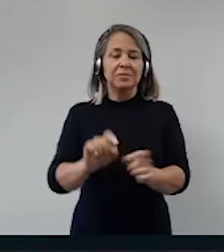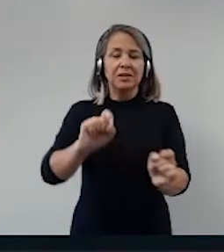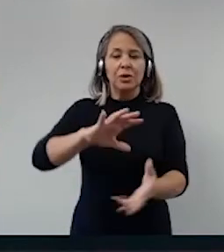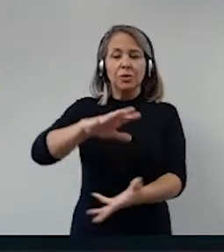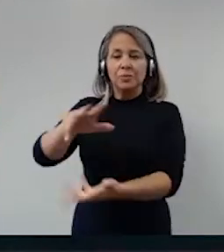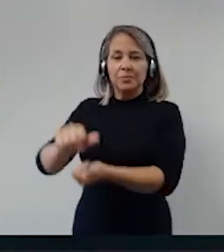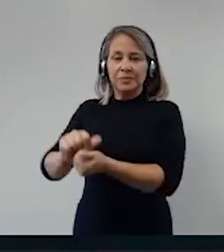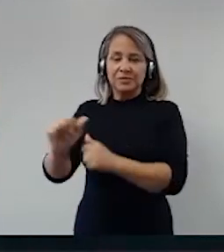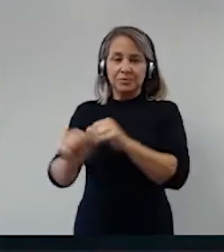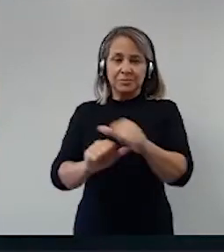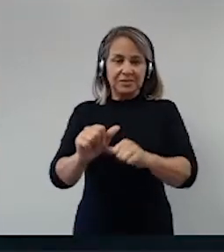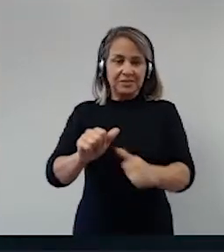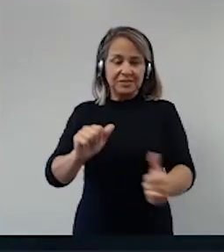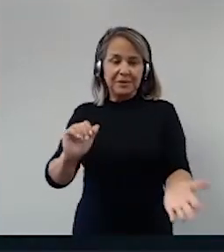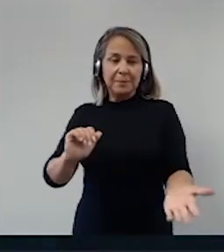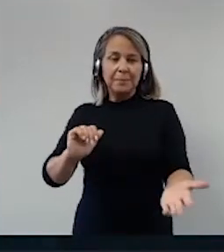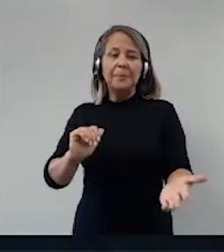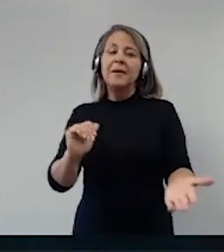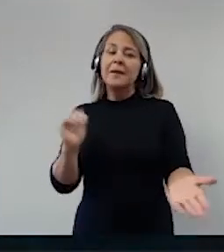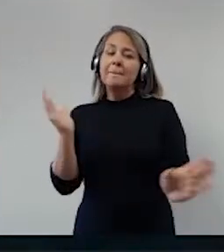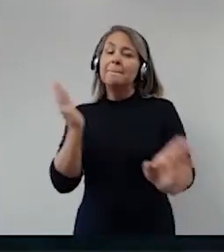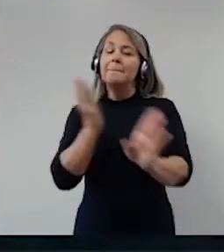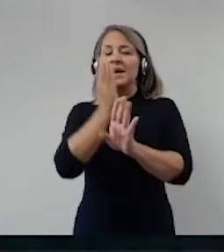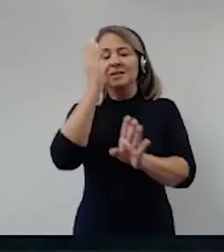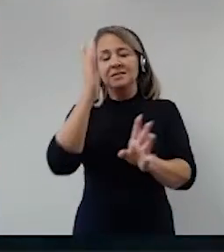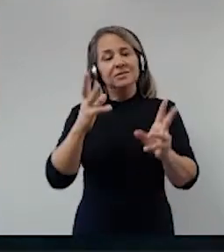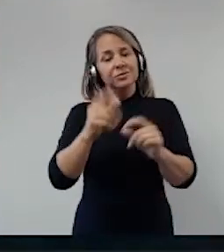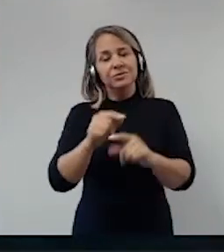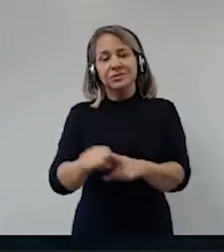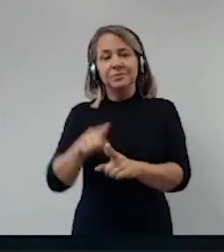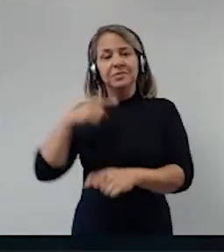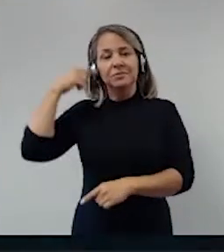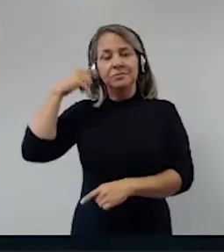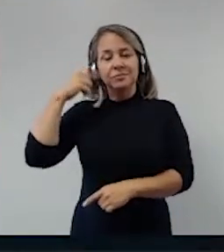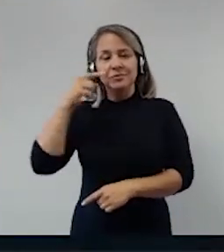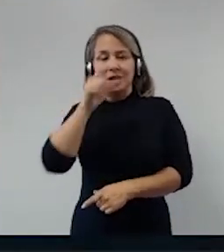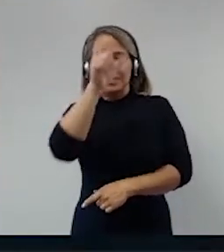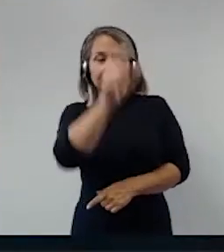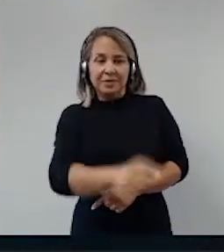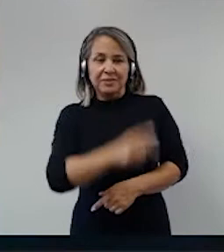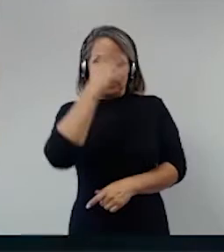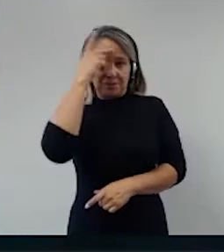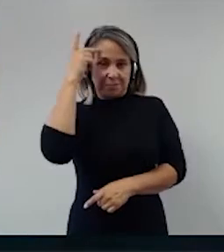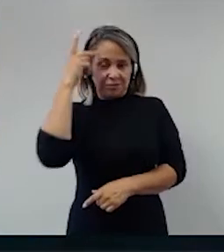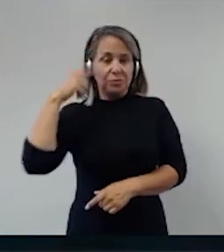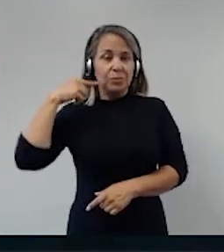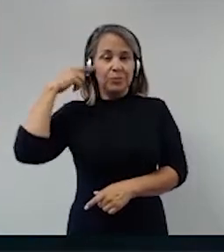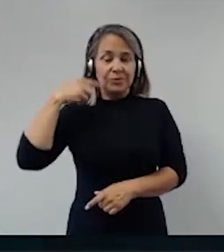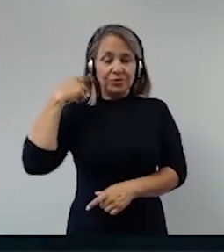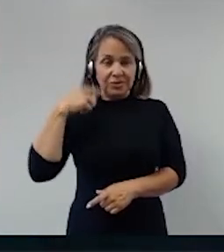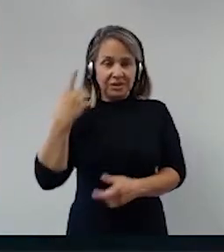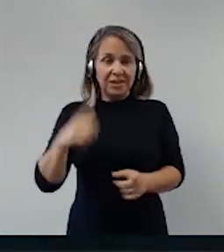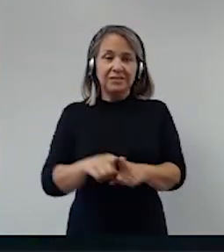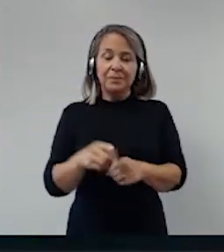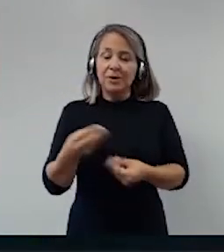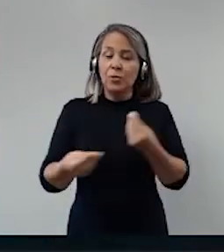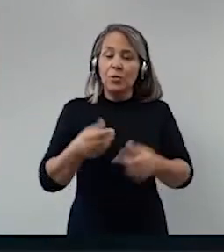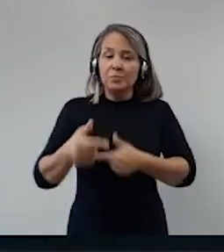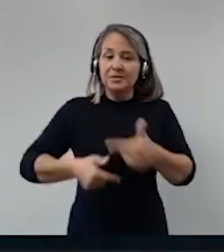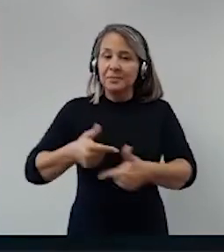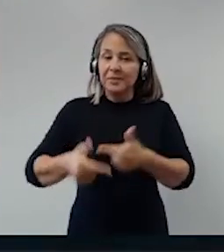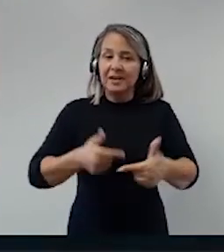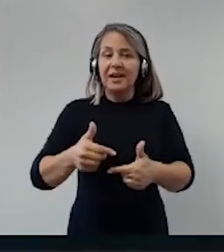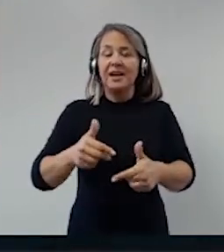de mudança, e isso impacta com certeza também na advocacia, na imagem do advogado, na forma da gente trabalhar, nas audiências